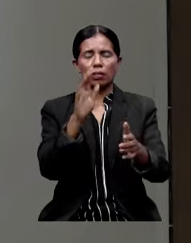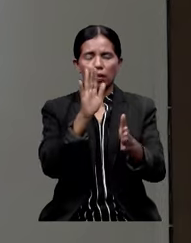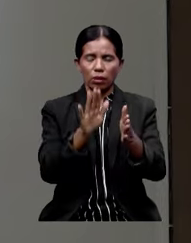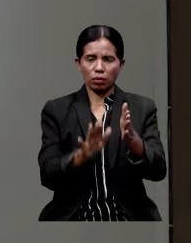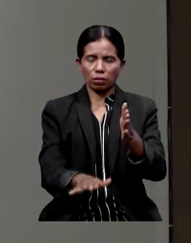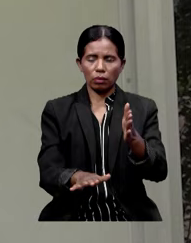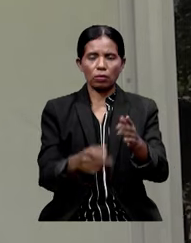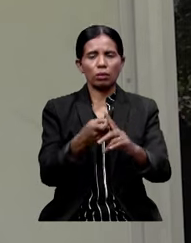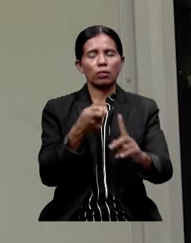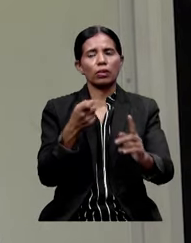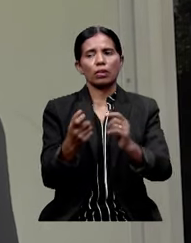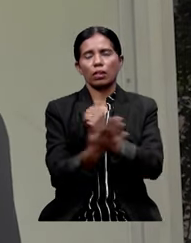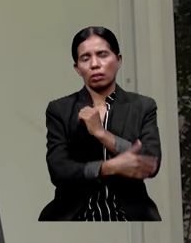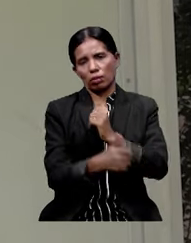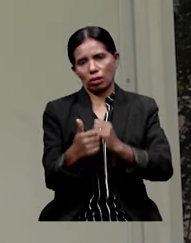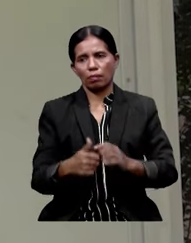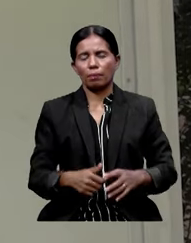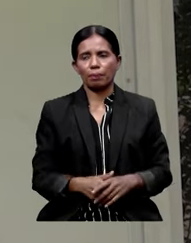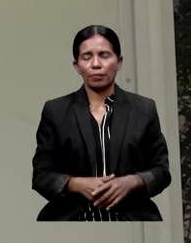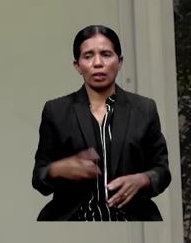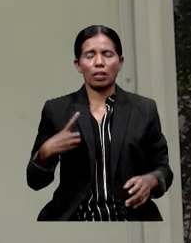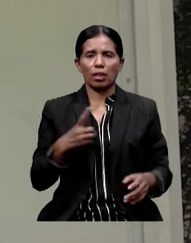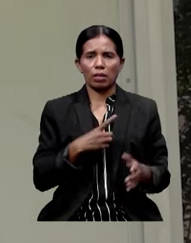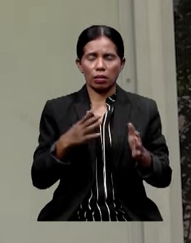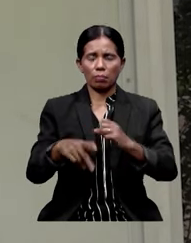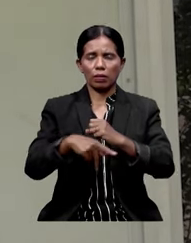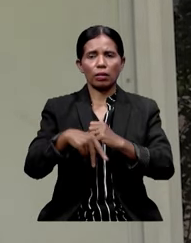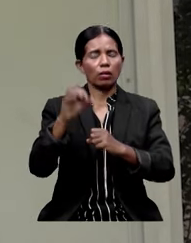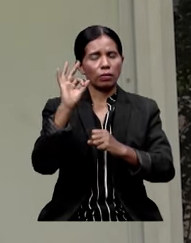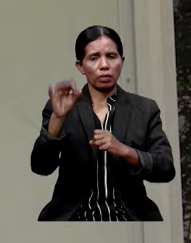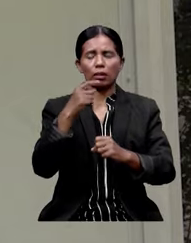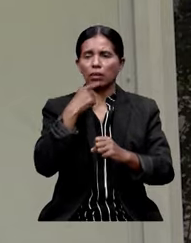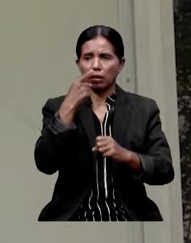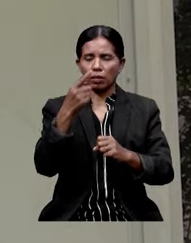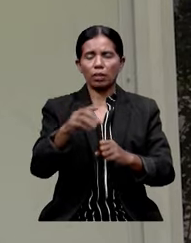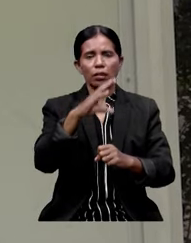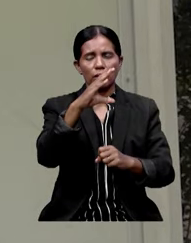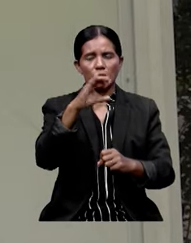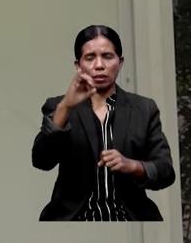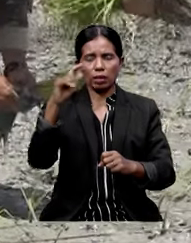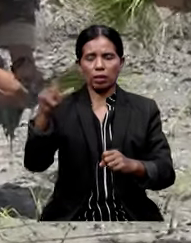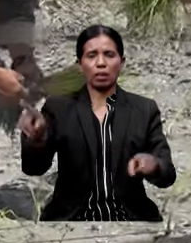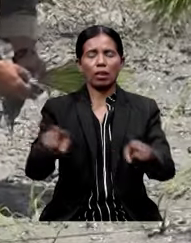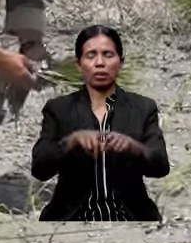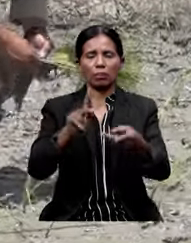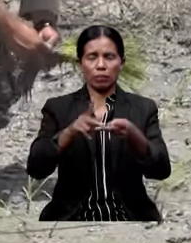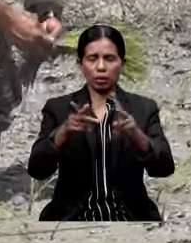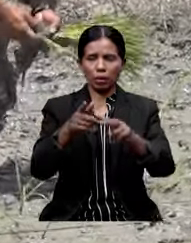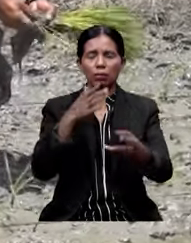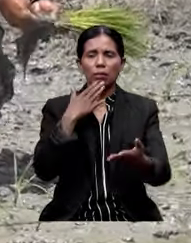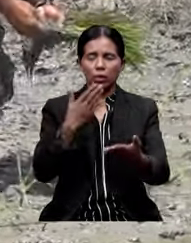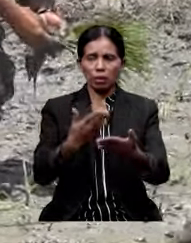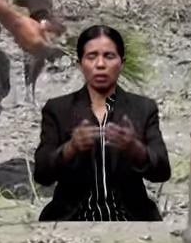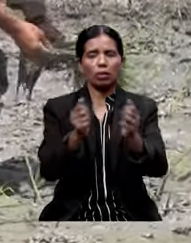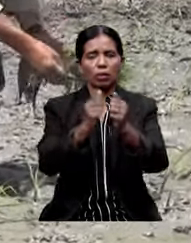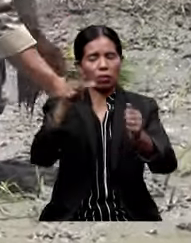produsang usi rai liur. Nunemos deputado bancada Frateling Antonino Bianco Hateten, CCITL, hanesan parceiro de desenvolvimento dia co